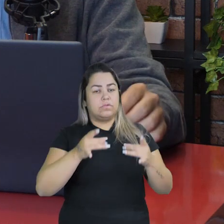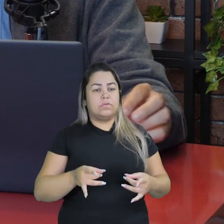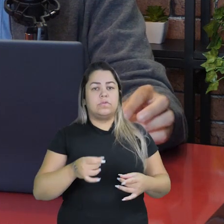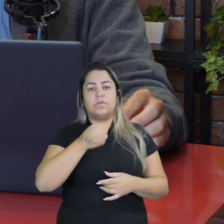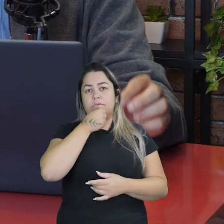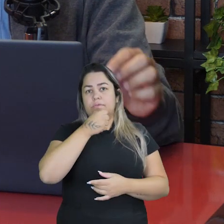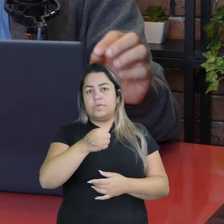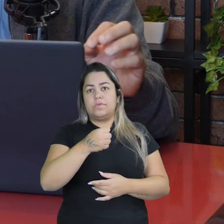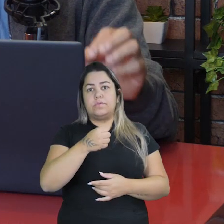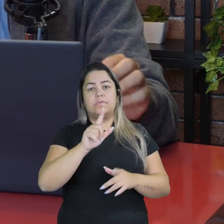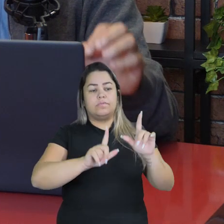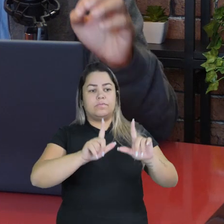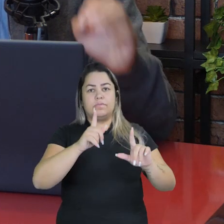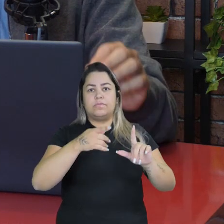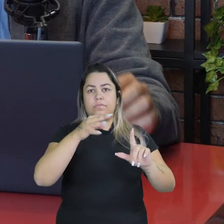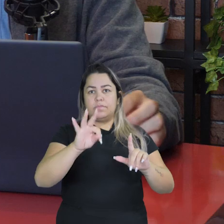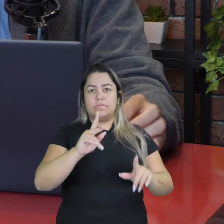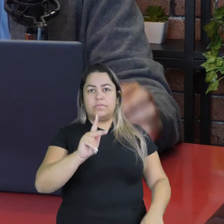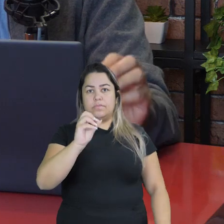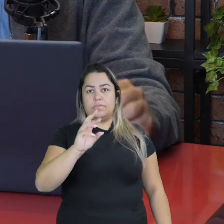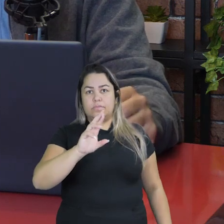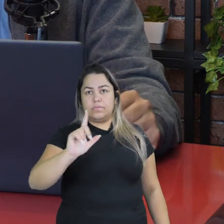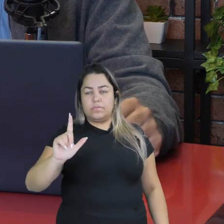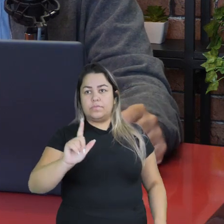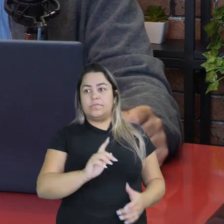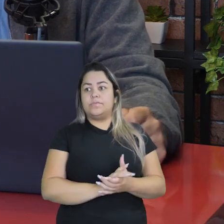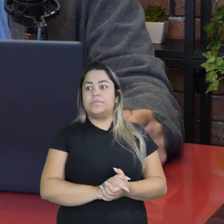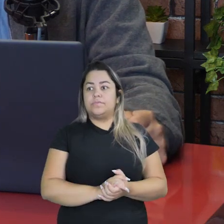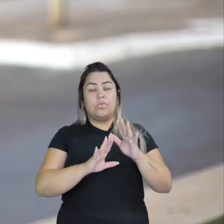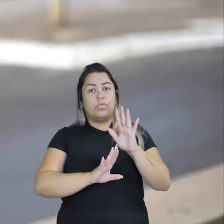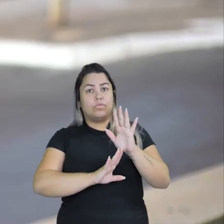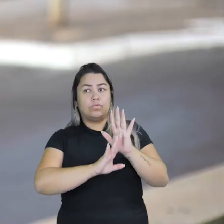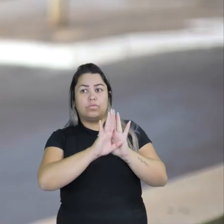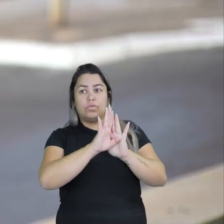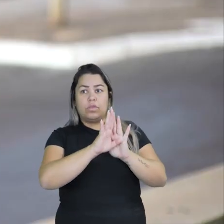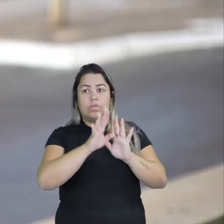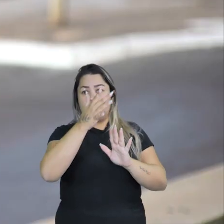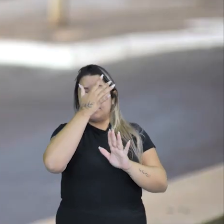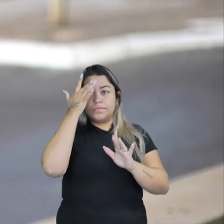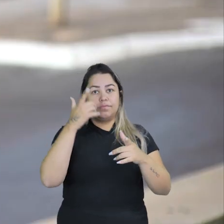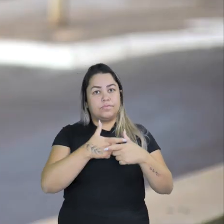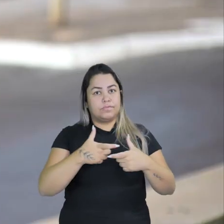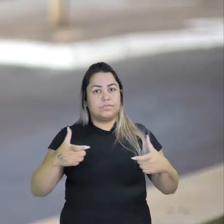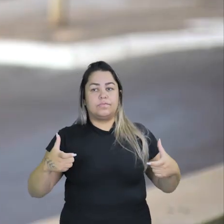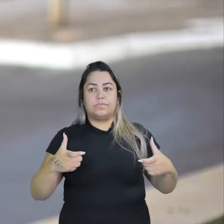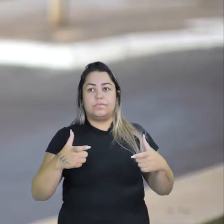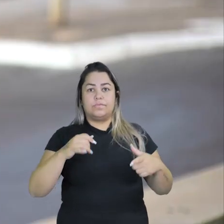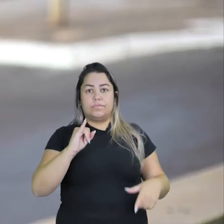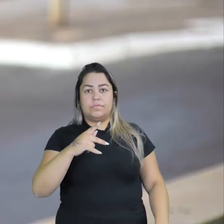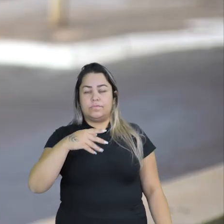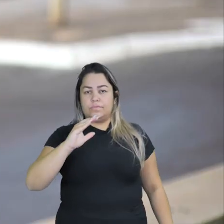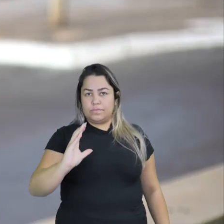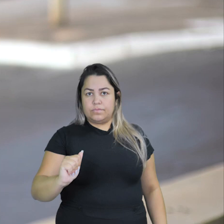Quem traz os detalhes é a repórter da TV PT, Carol Brito. O Índice Nacional de Preços ao Consumidor